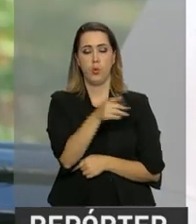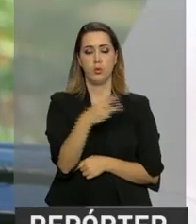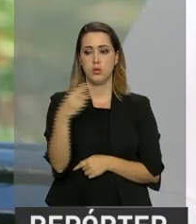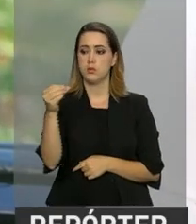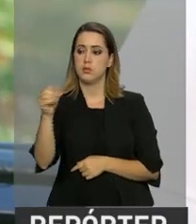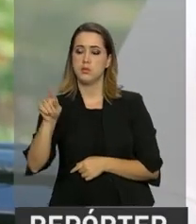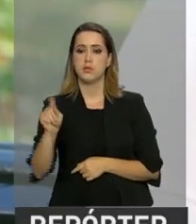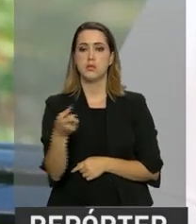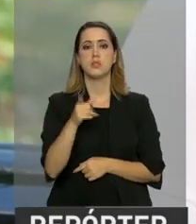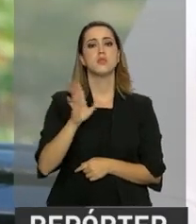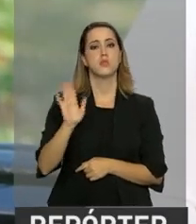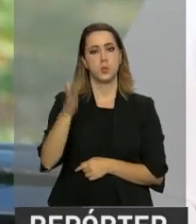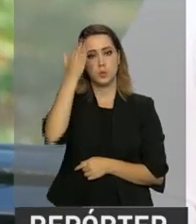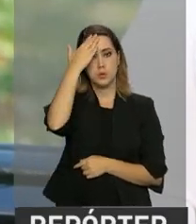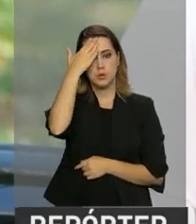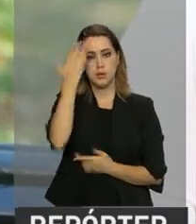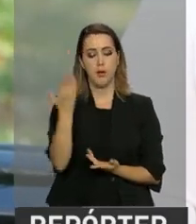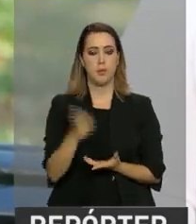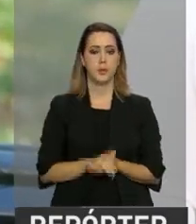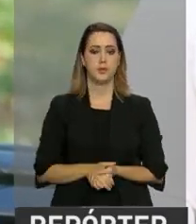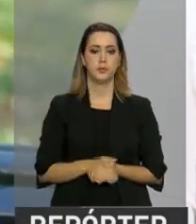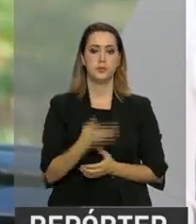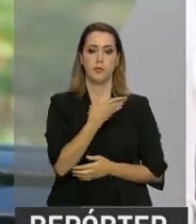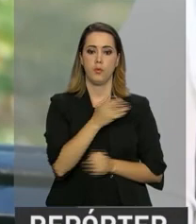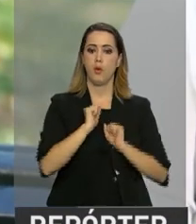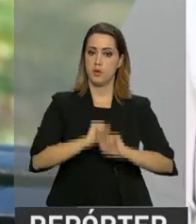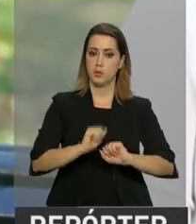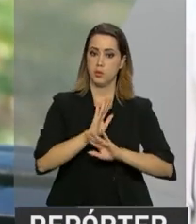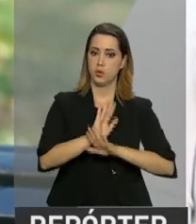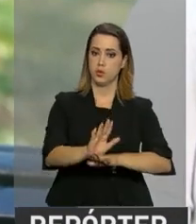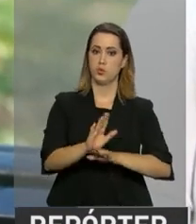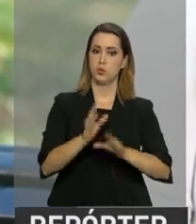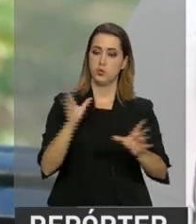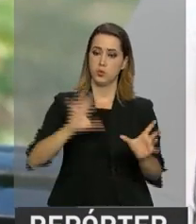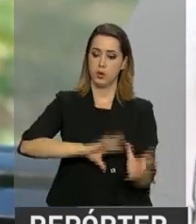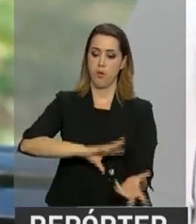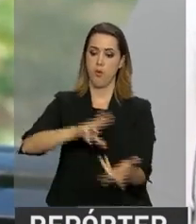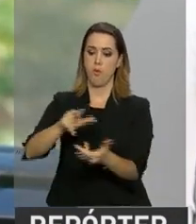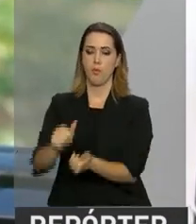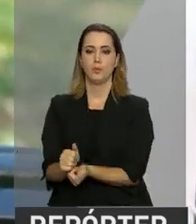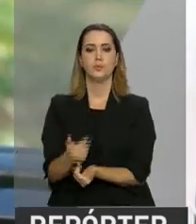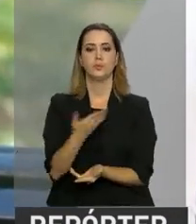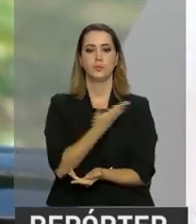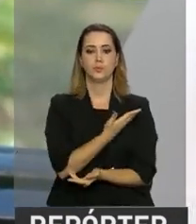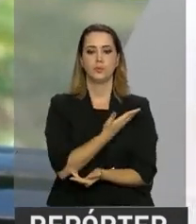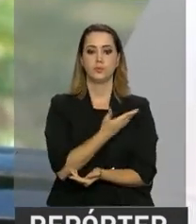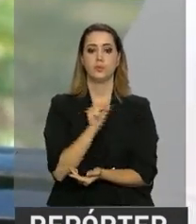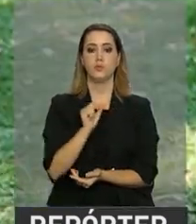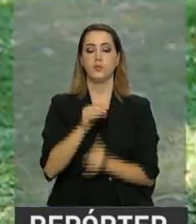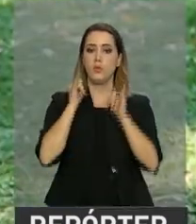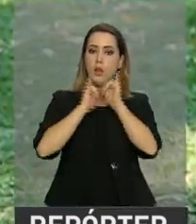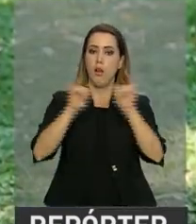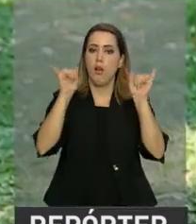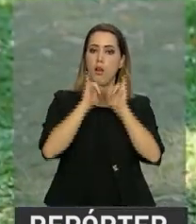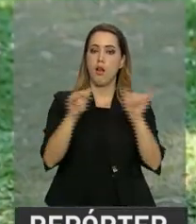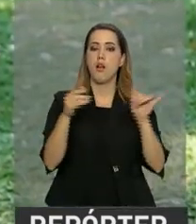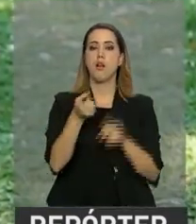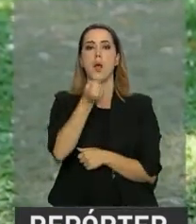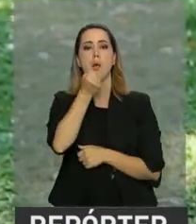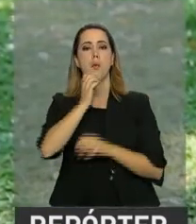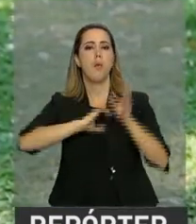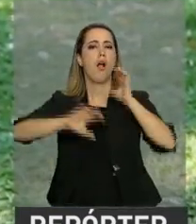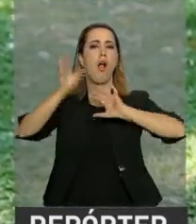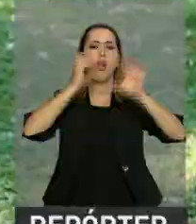Você pode ajudar a construir um mundo sem AIDS, sabia? A campanha é protagonizada pela cantora Fafá de Belém e tem o apoio